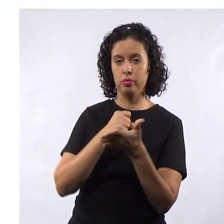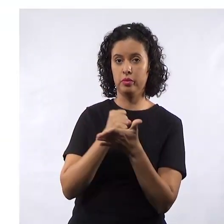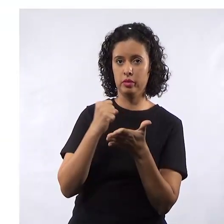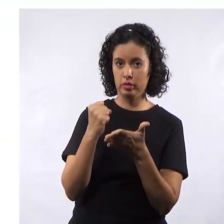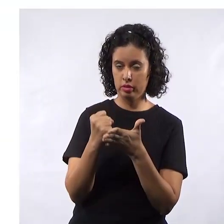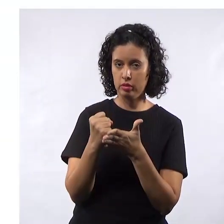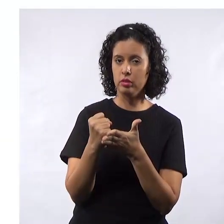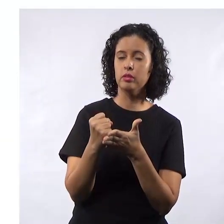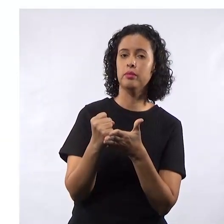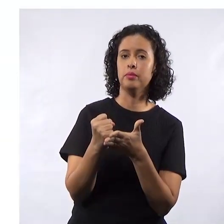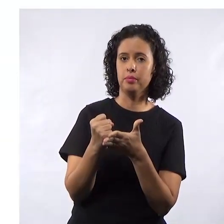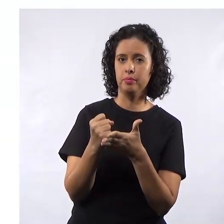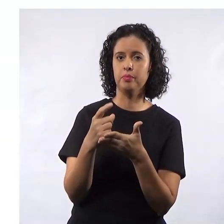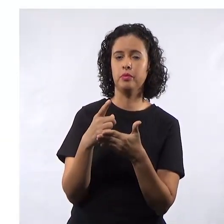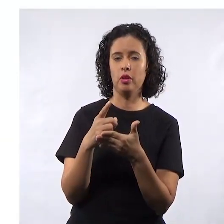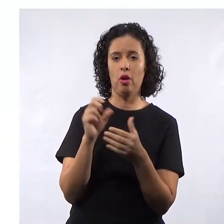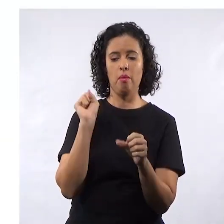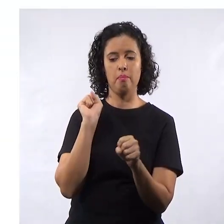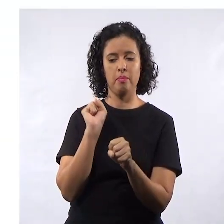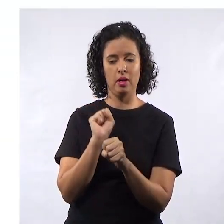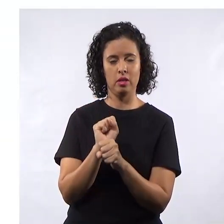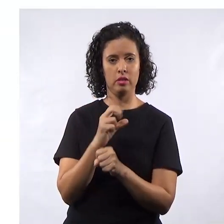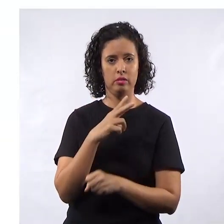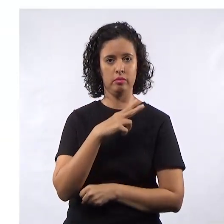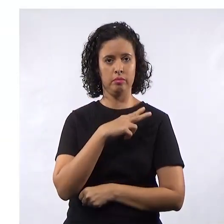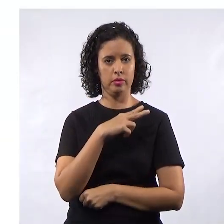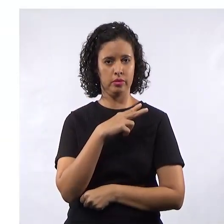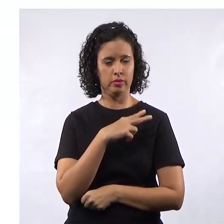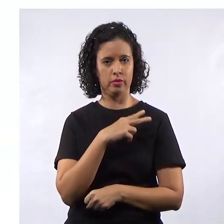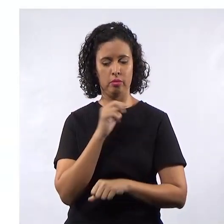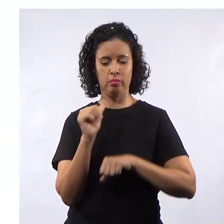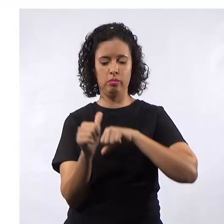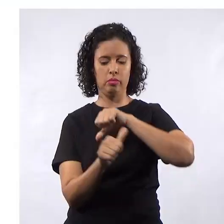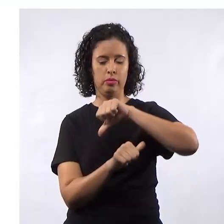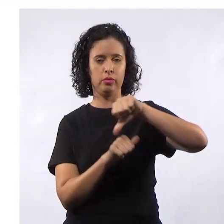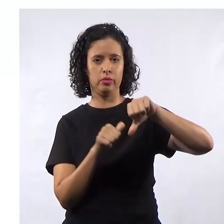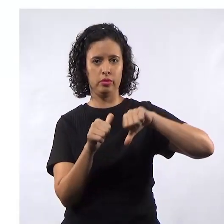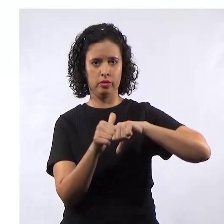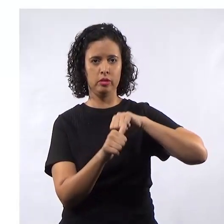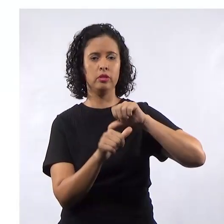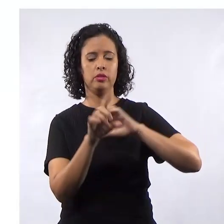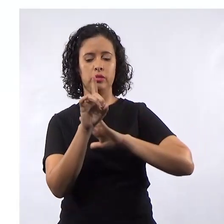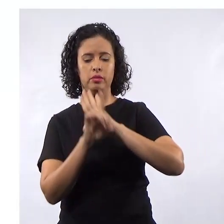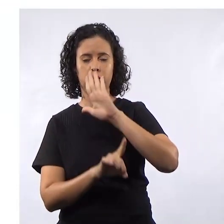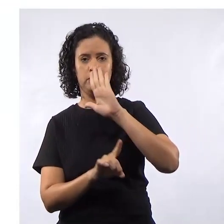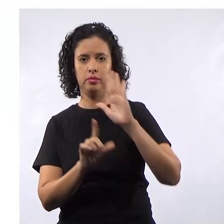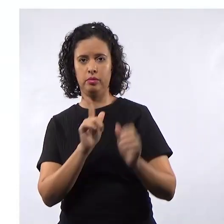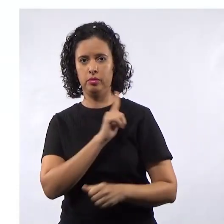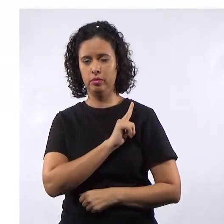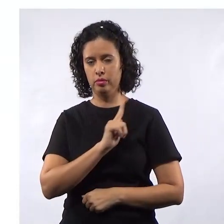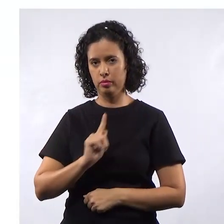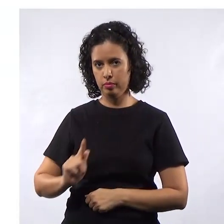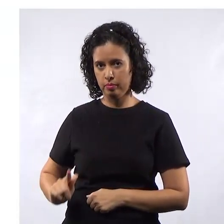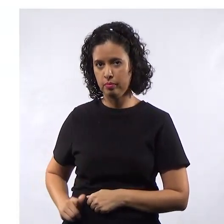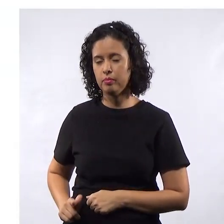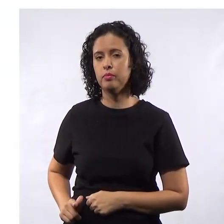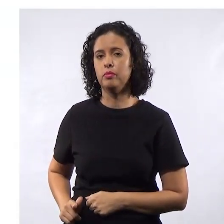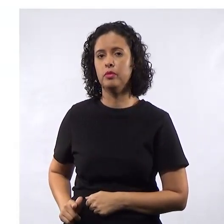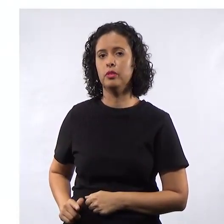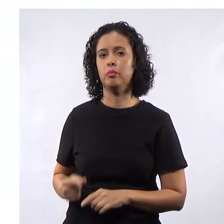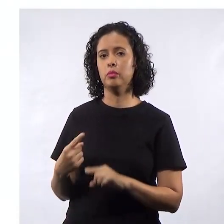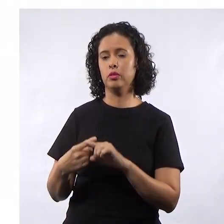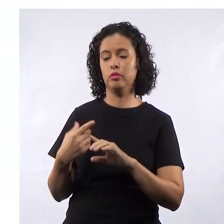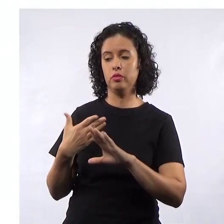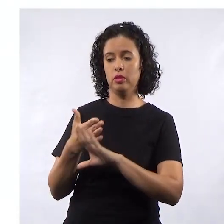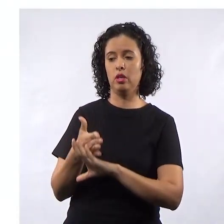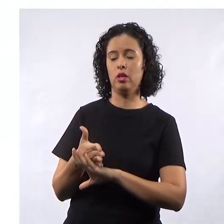exemplo, a partir daqui ele já deixa de ser direito privado e ele passa a ser ali acompanhado pelo direito público a partir do momento que você